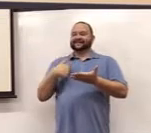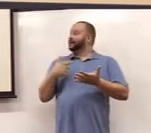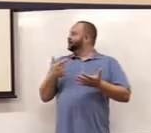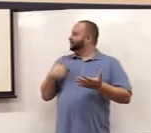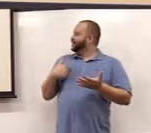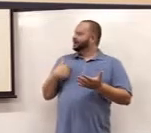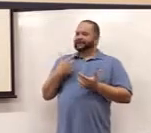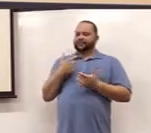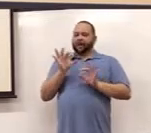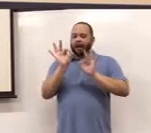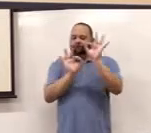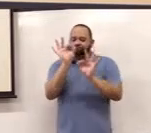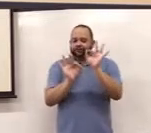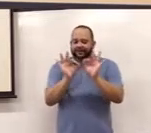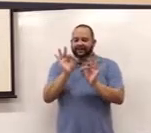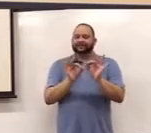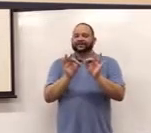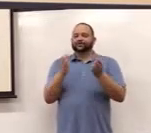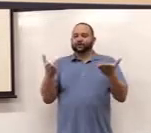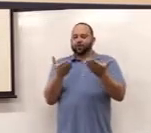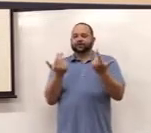cara da nossa sinfonia moderna.